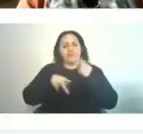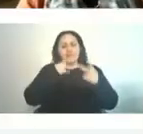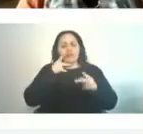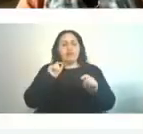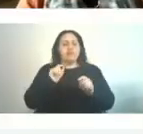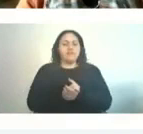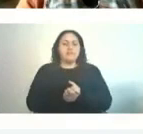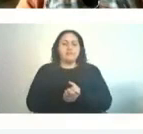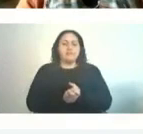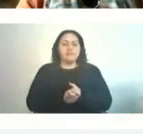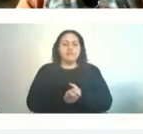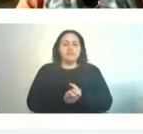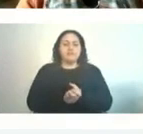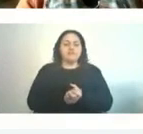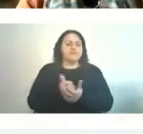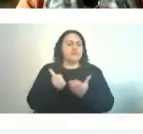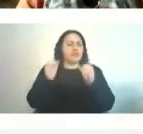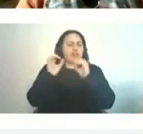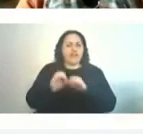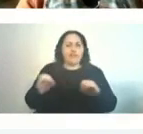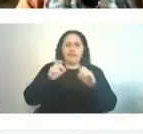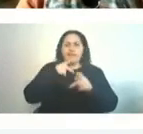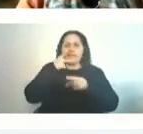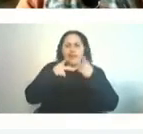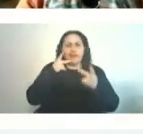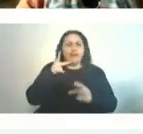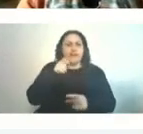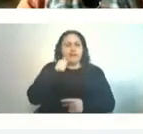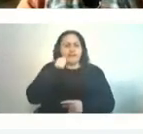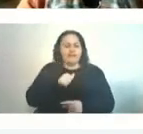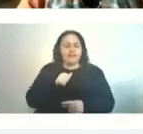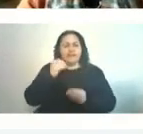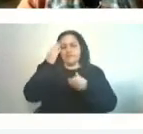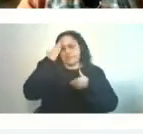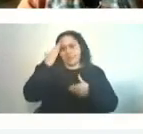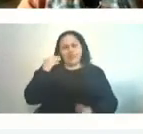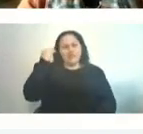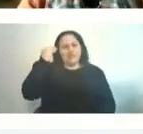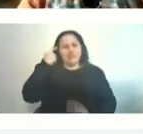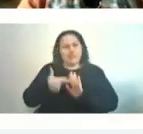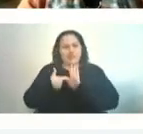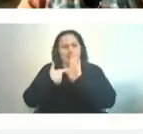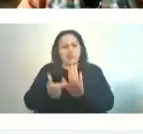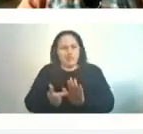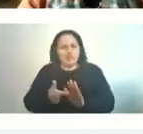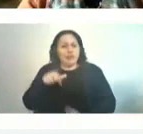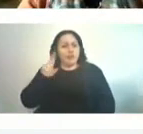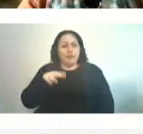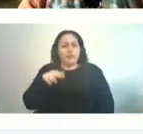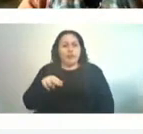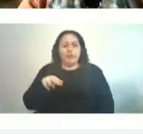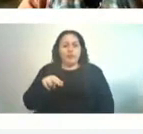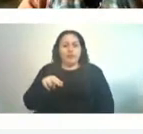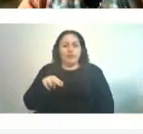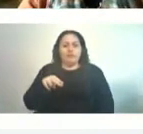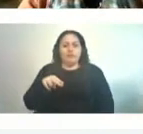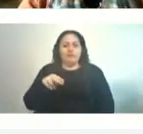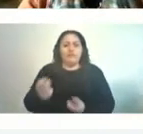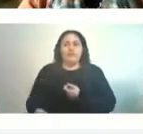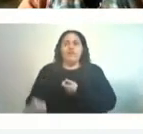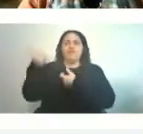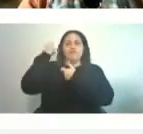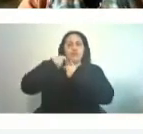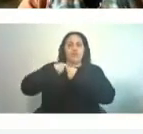fala, professora Maria Isabel. Obrigada por trazer a sua experiência. E de forma alguma voltou para trás. A senhora resgatou o passado